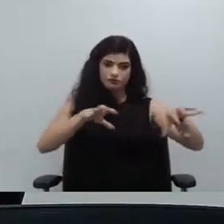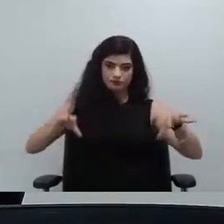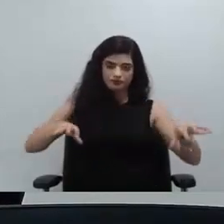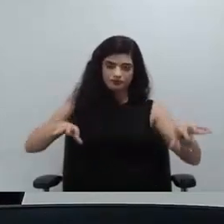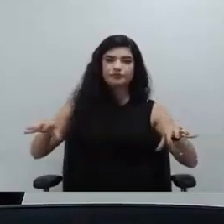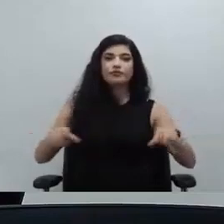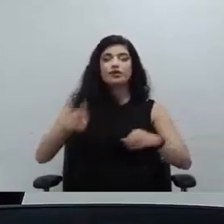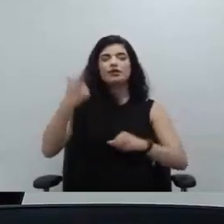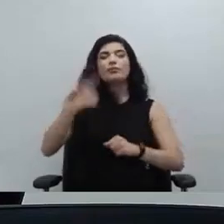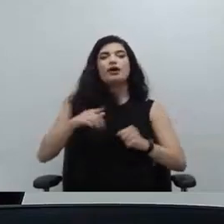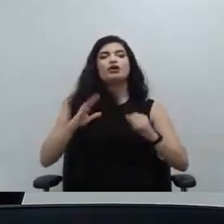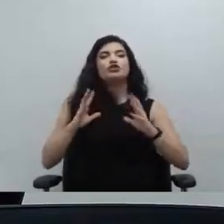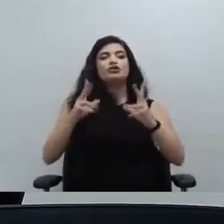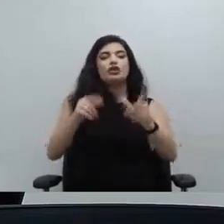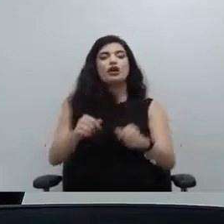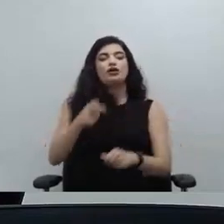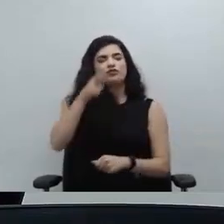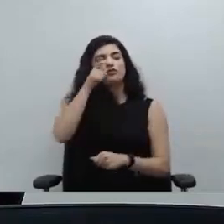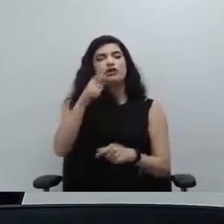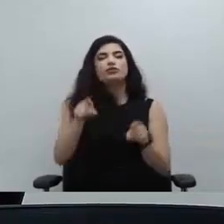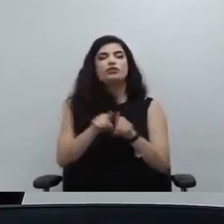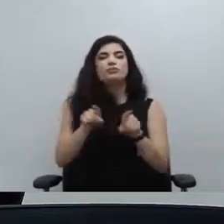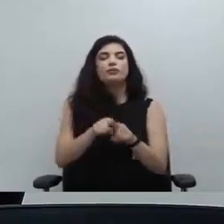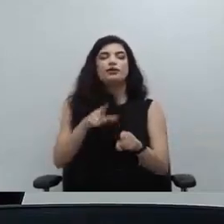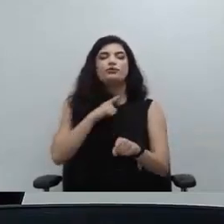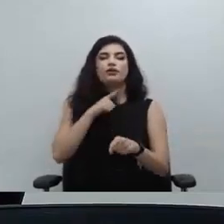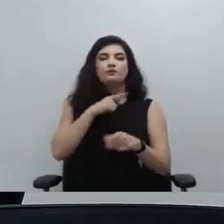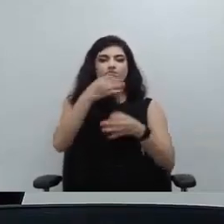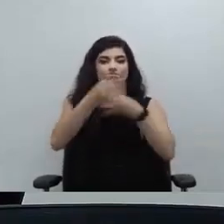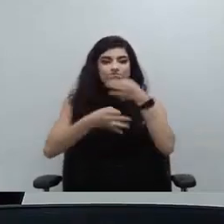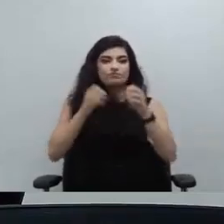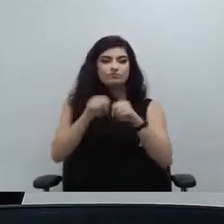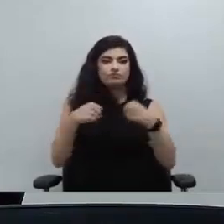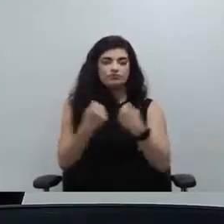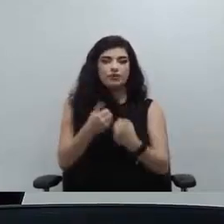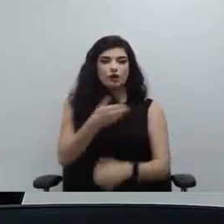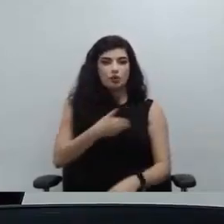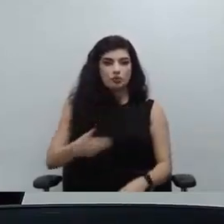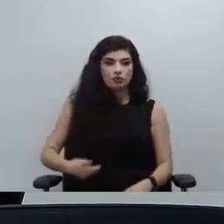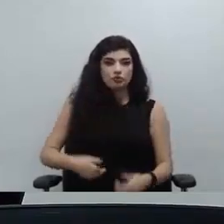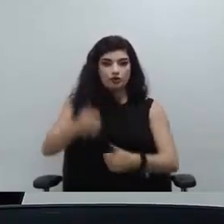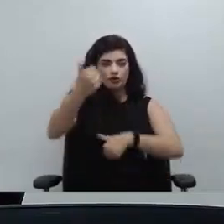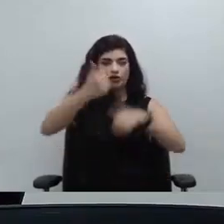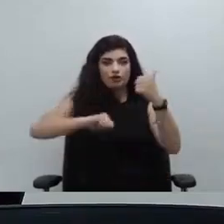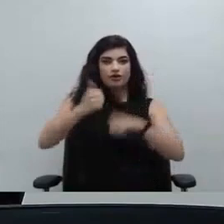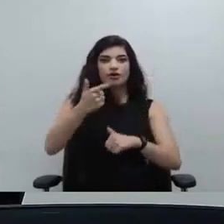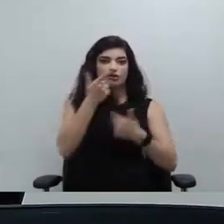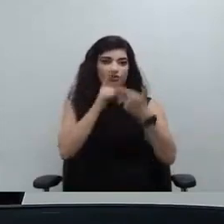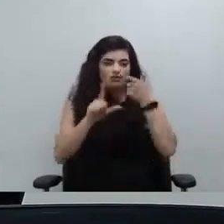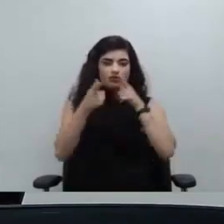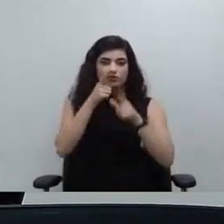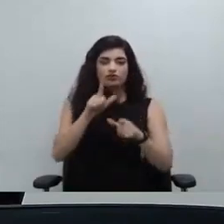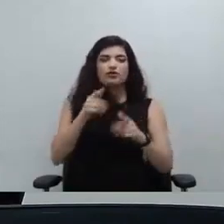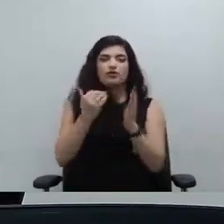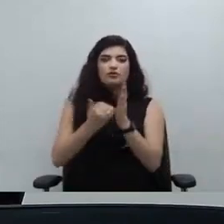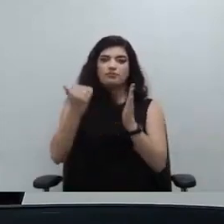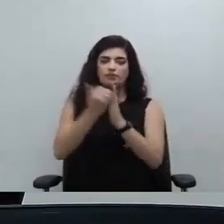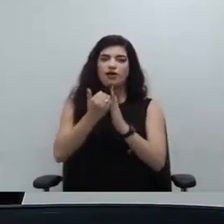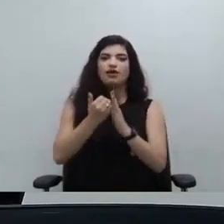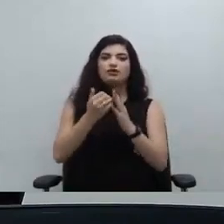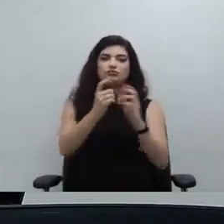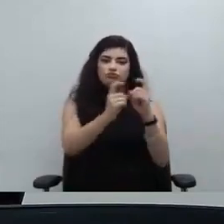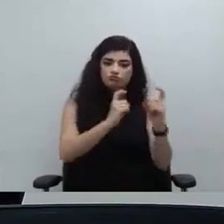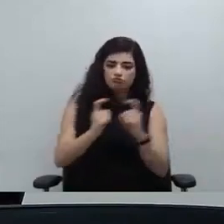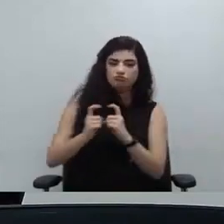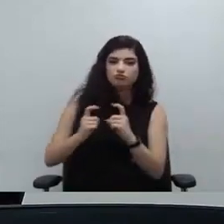A Ouvidoria Geral também sugere que as unidades da Defensoria Pública avaliem a possibilidade de realização, quando pertinente, de rodas de